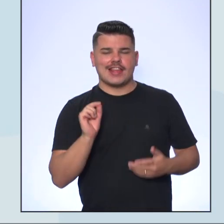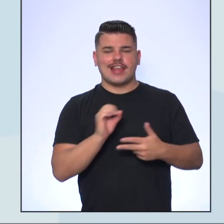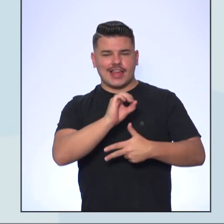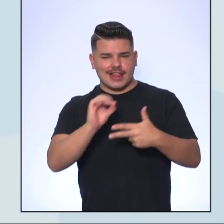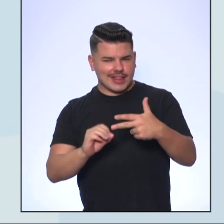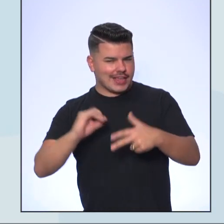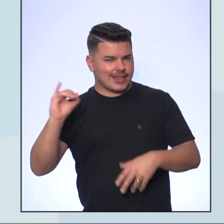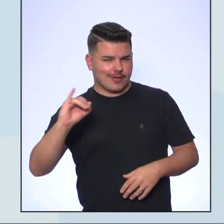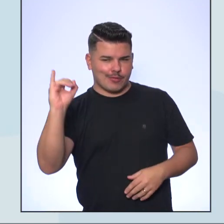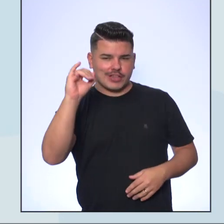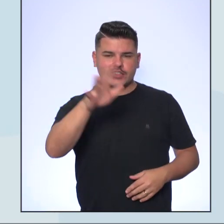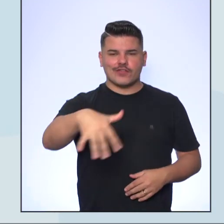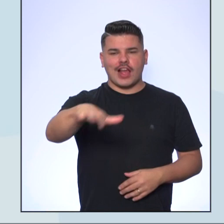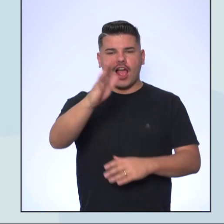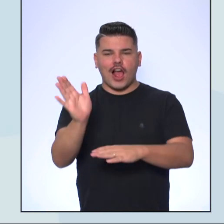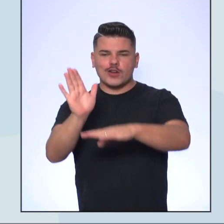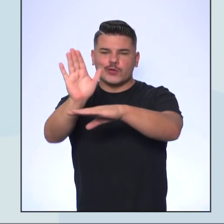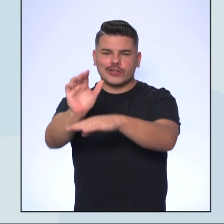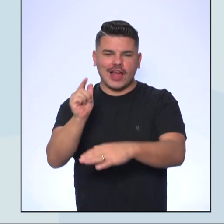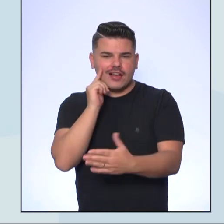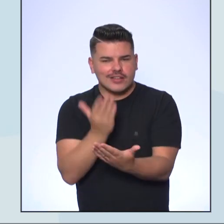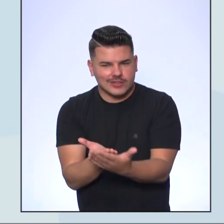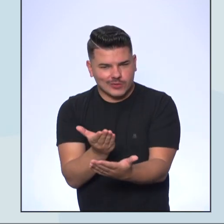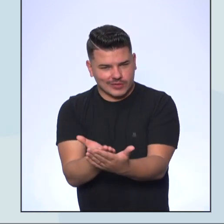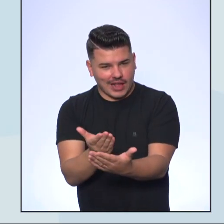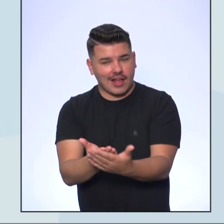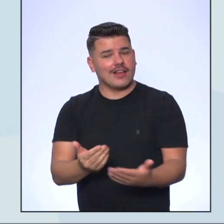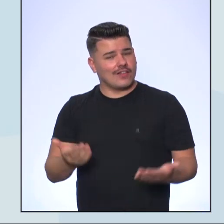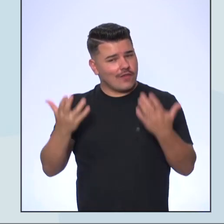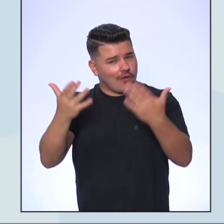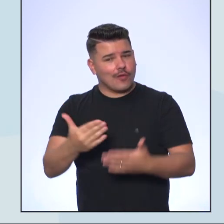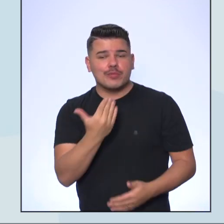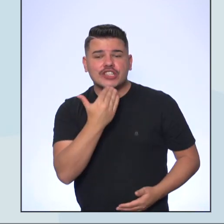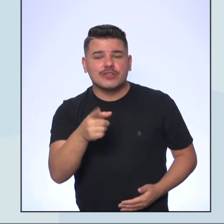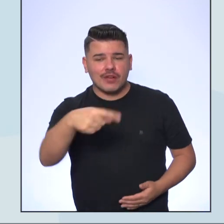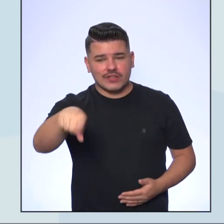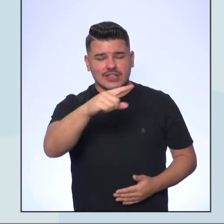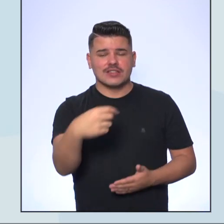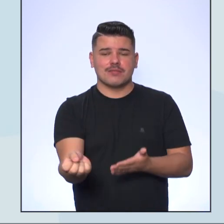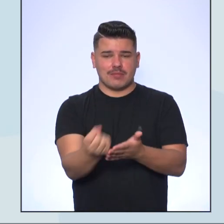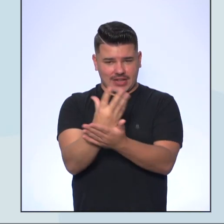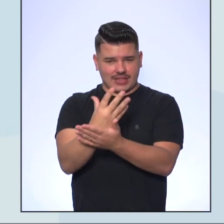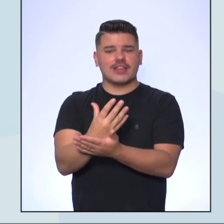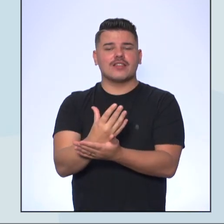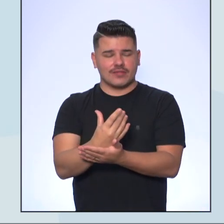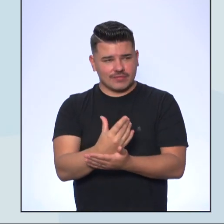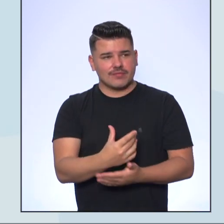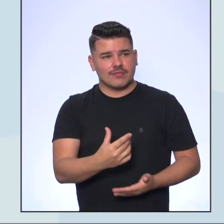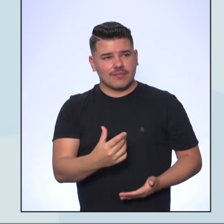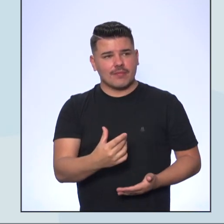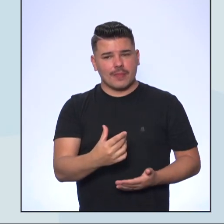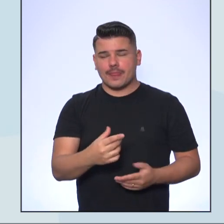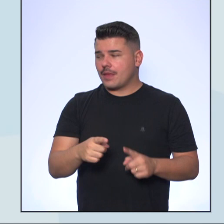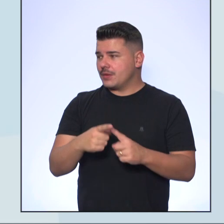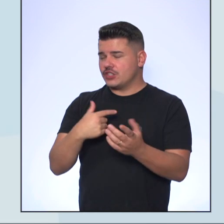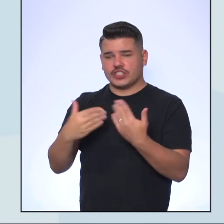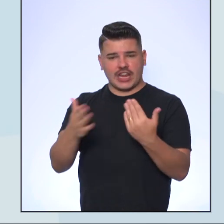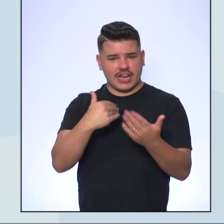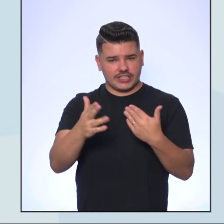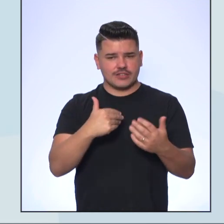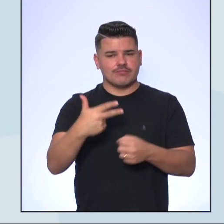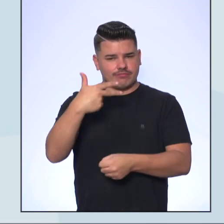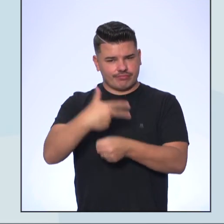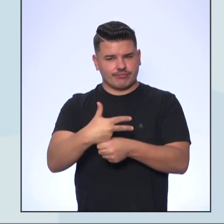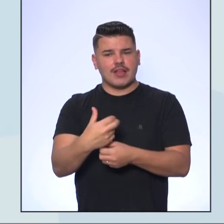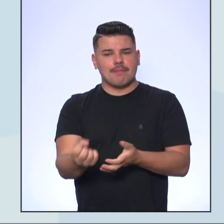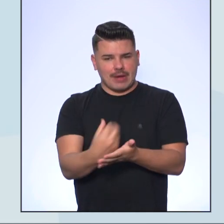material, aqui é para ajudar vocês. Eu já vou pedir para vocês enviarem a apresentação já para o chat daqui a pouco, tá bom? Para que